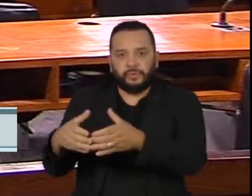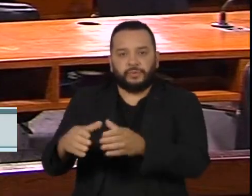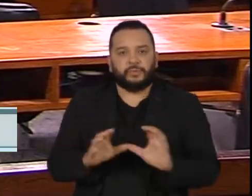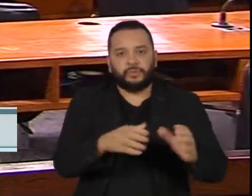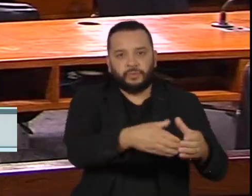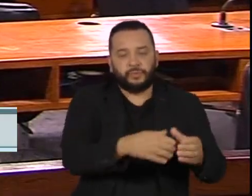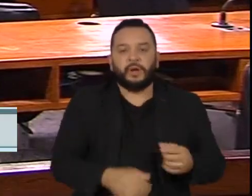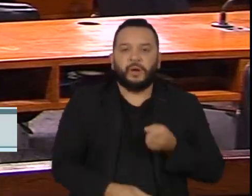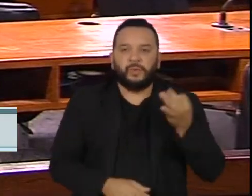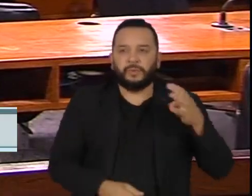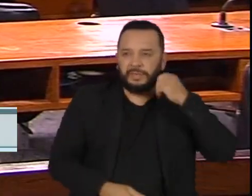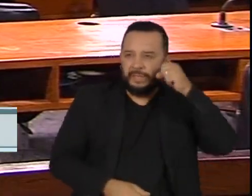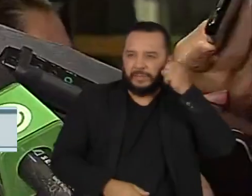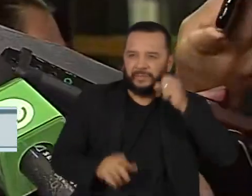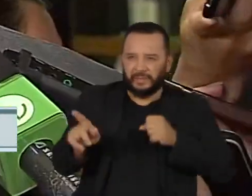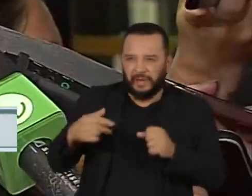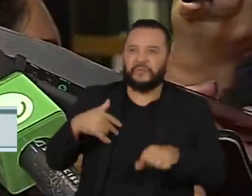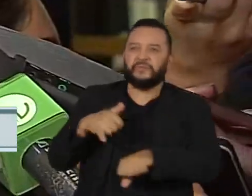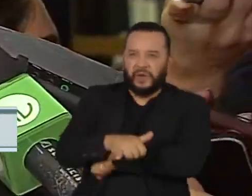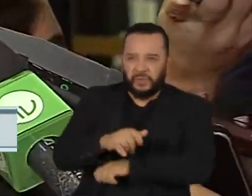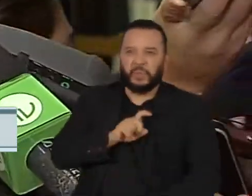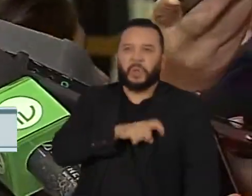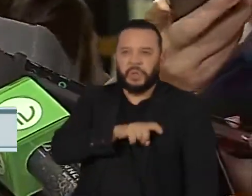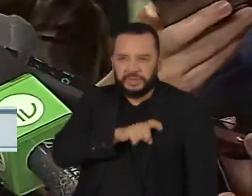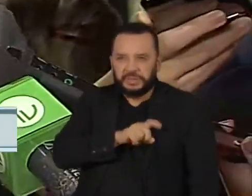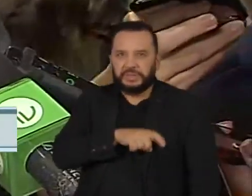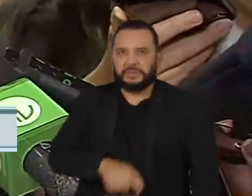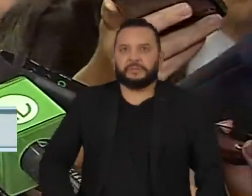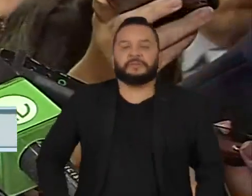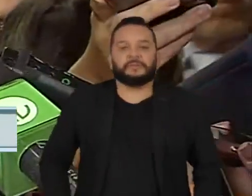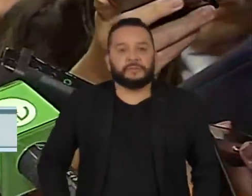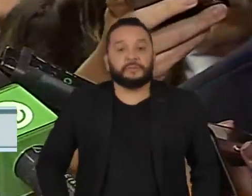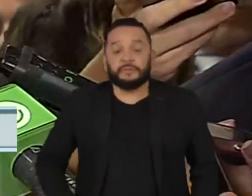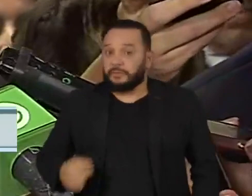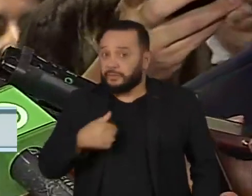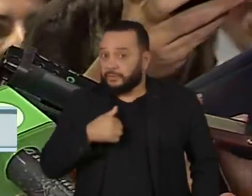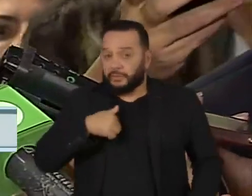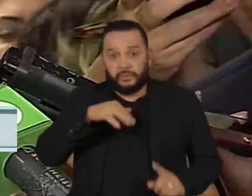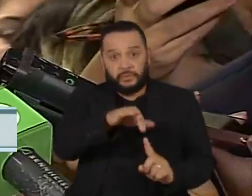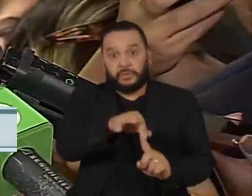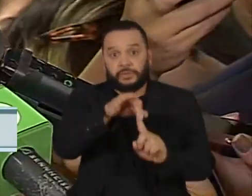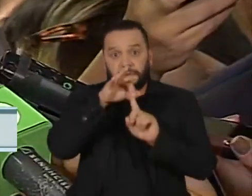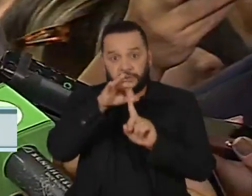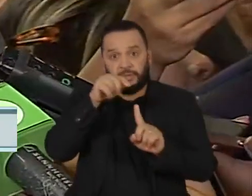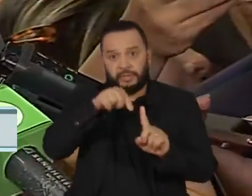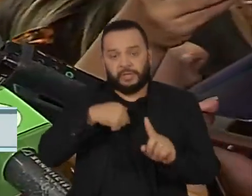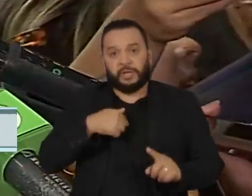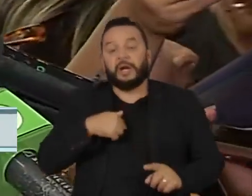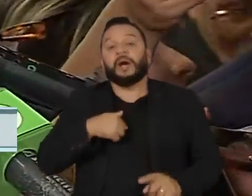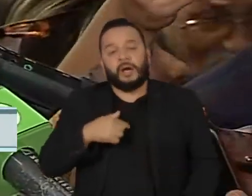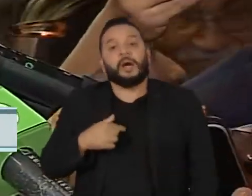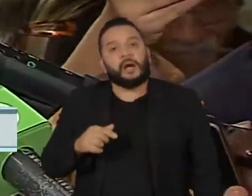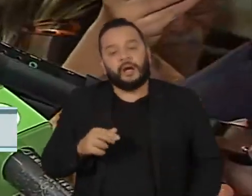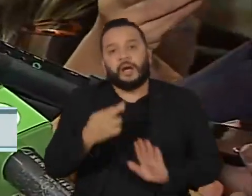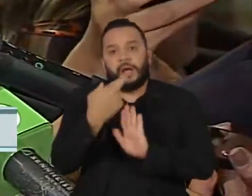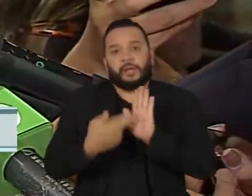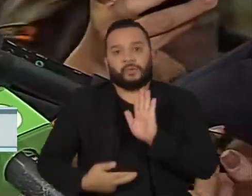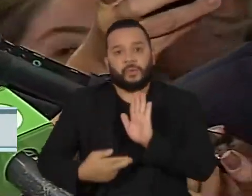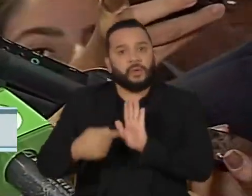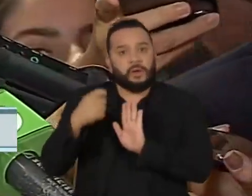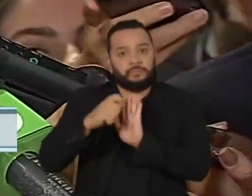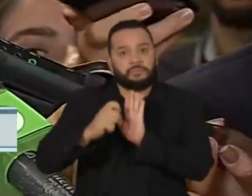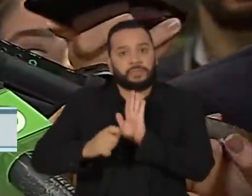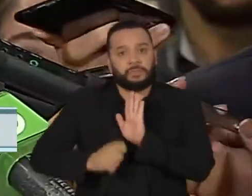os parlamentares de boicote. Na medida em que você não escolhe o relator entre os presentes que deram quórum, você